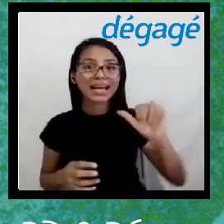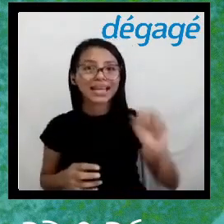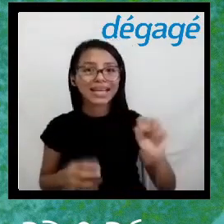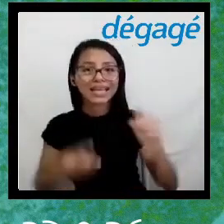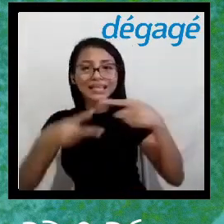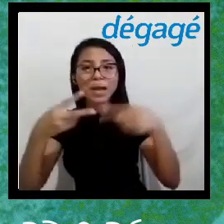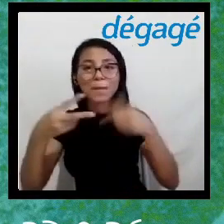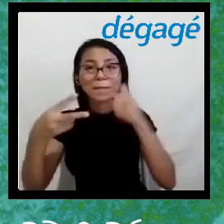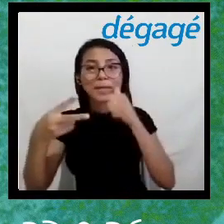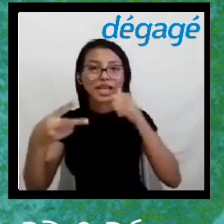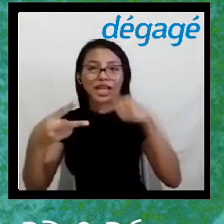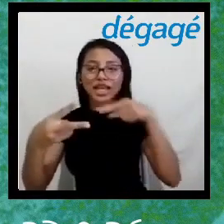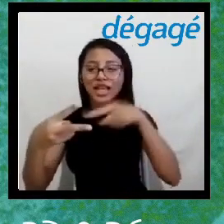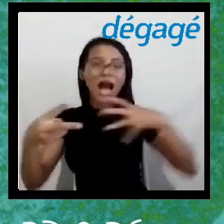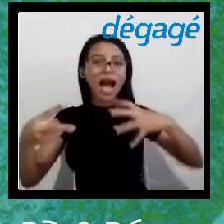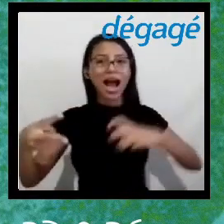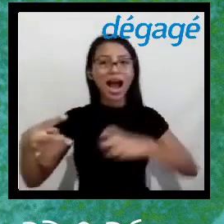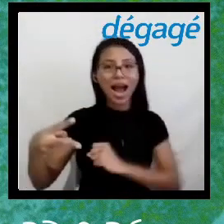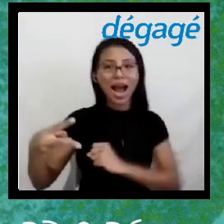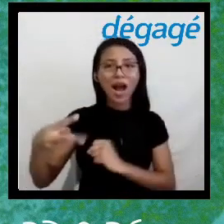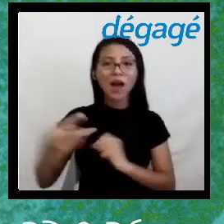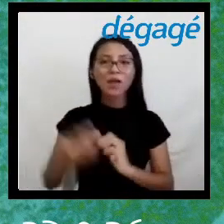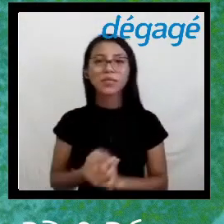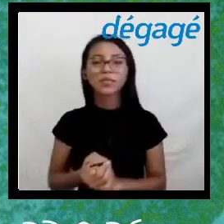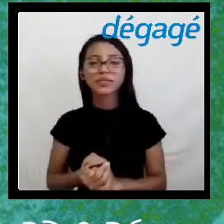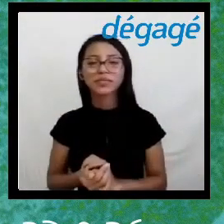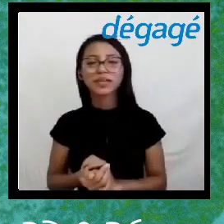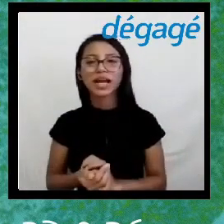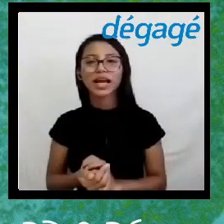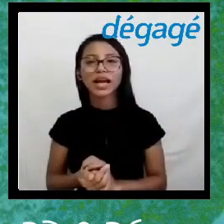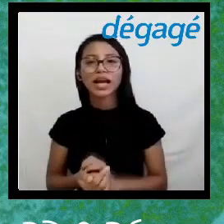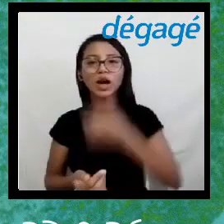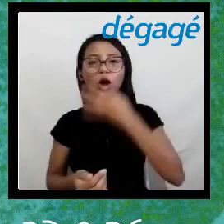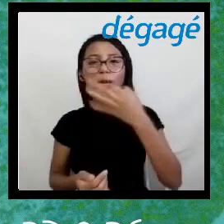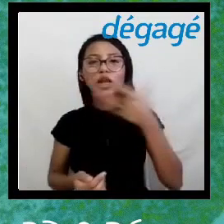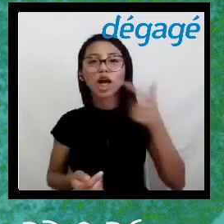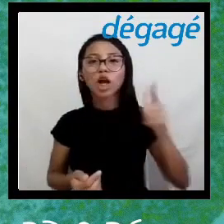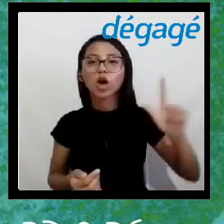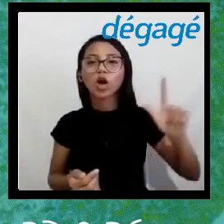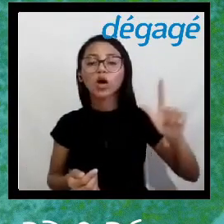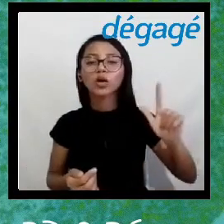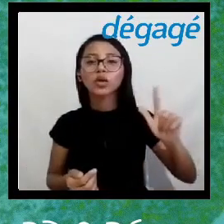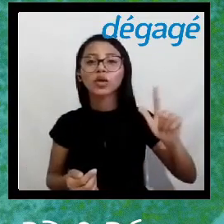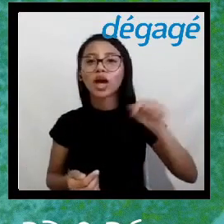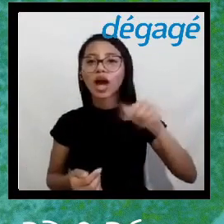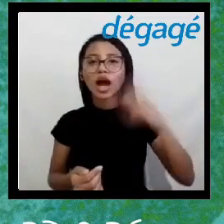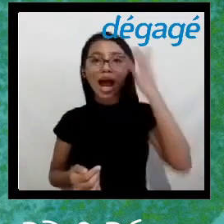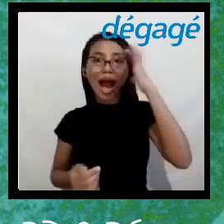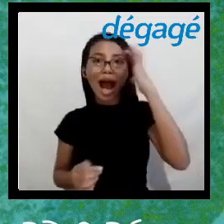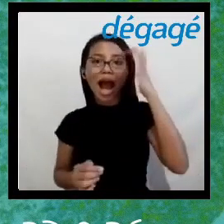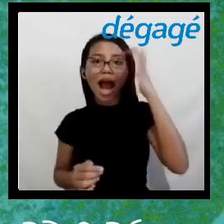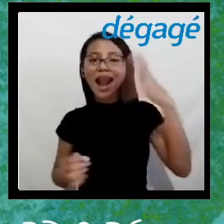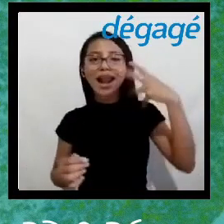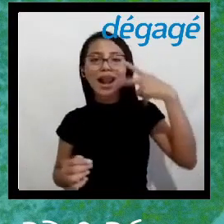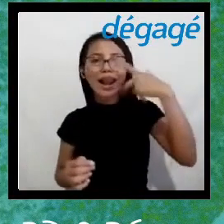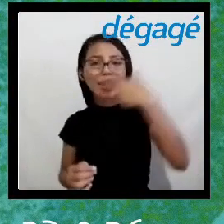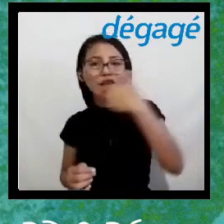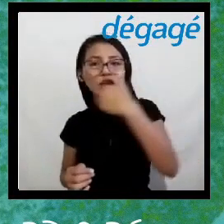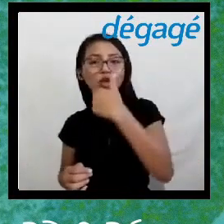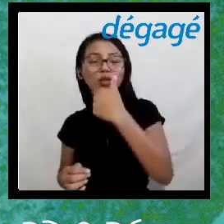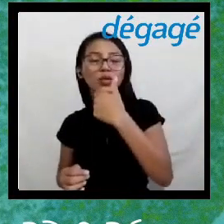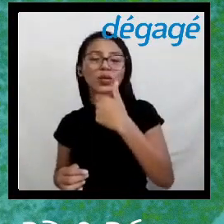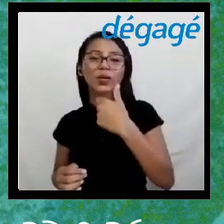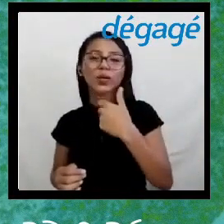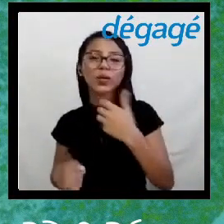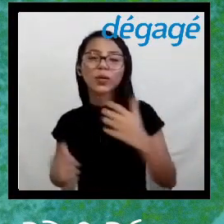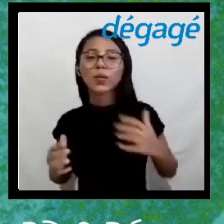disse: acho muito lindo a forma com qual se dá o acolhimento. A Luzia